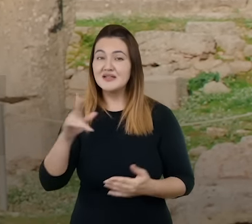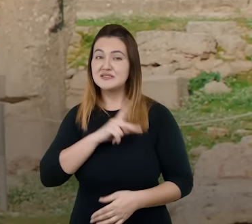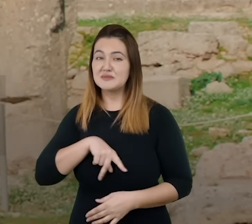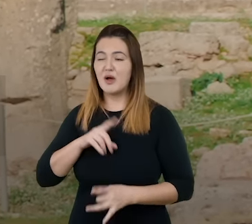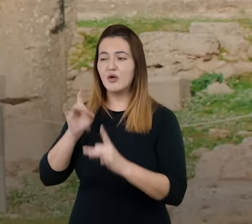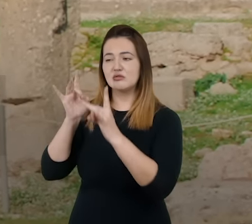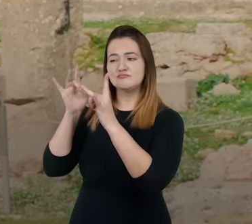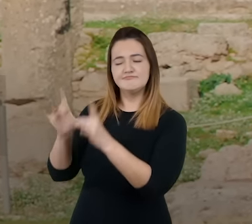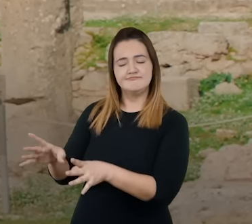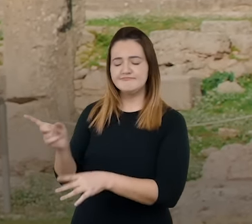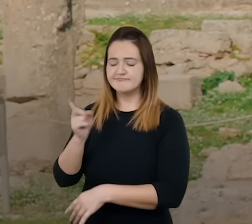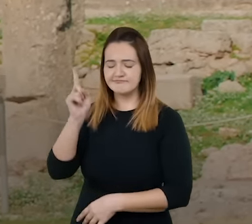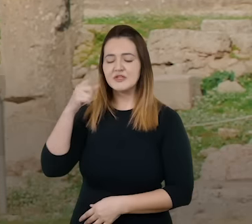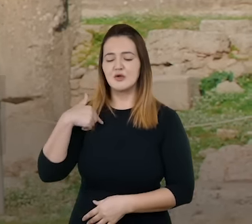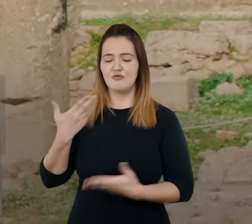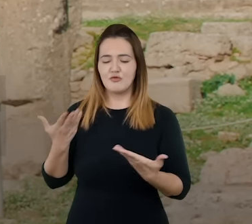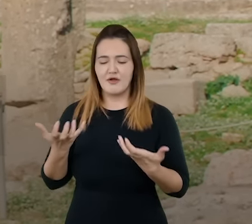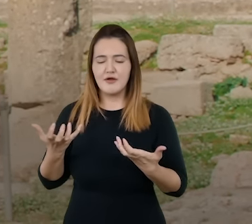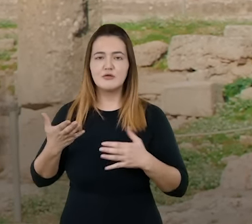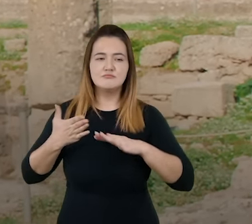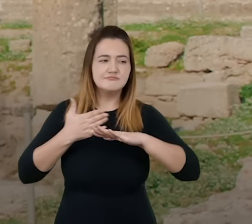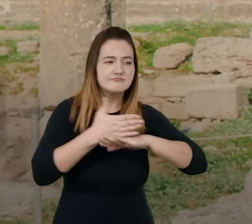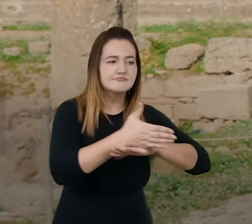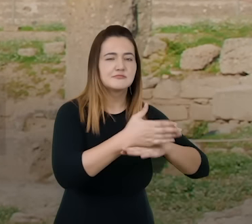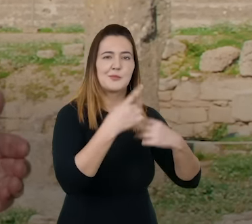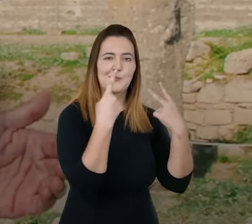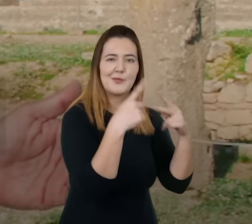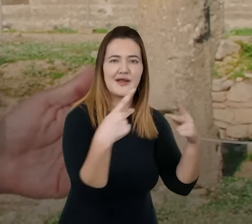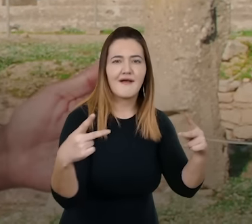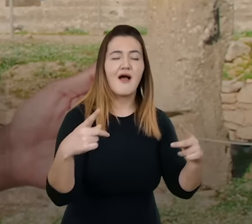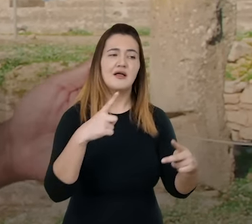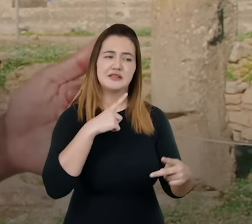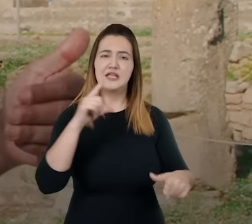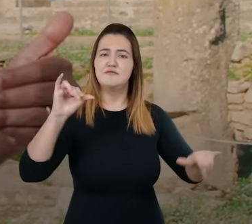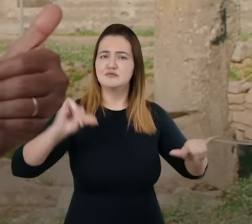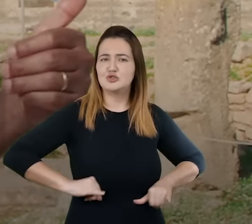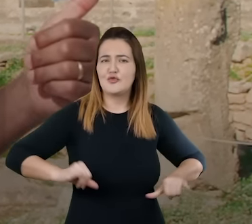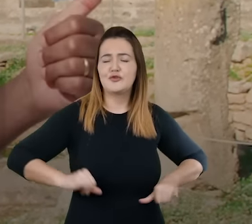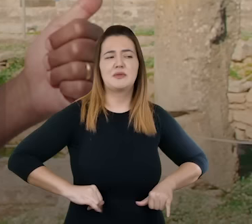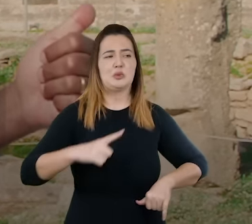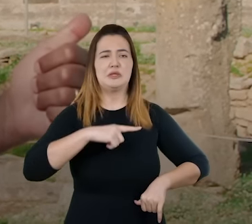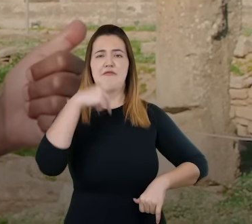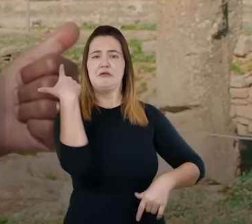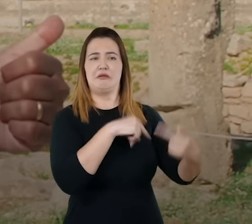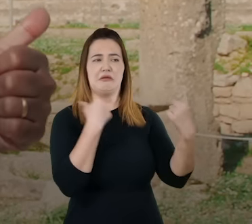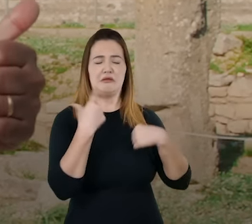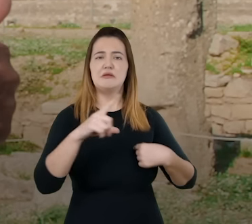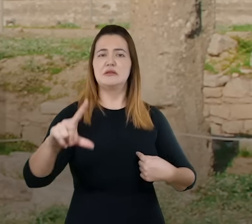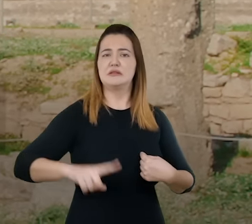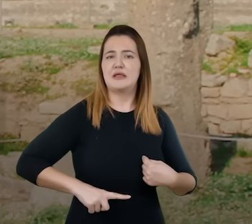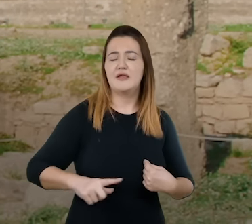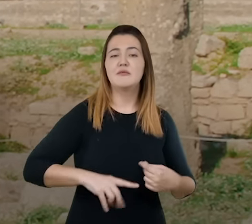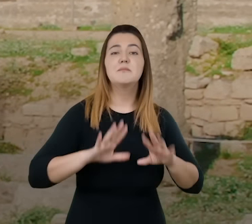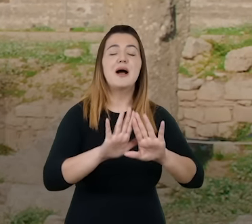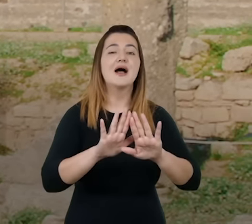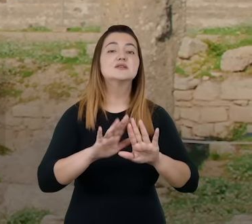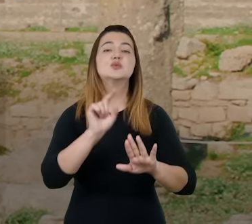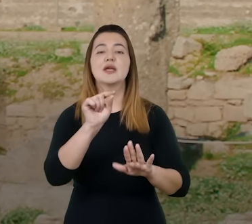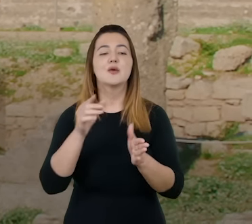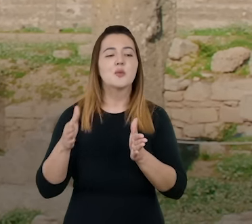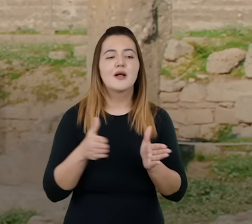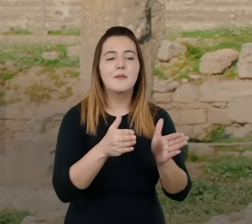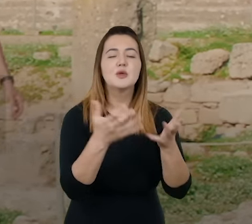fosse um masoquista. Ele optou pelo caminho da renúncia, não porque lhe faltasse prazer na vida. Ele optou pelo